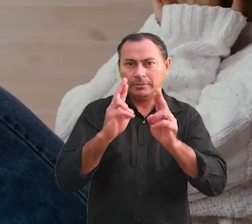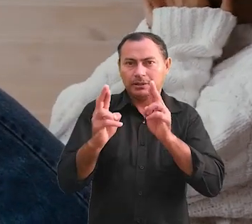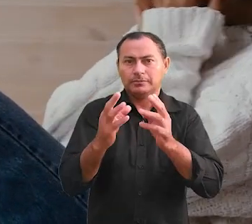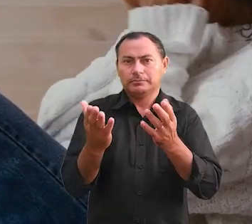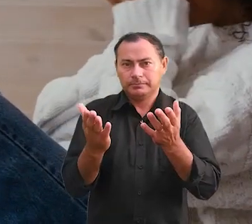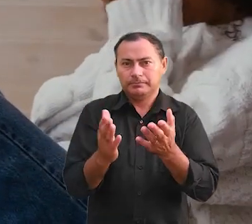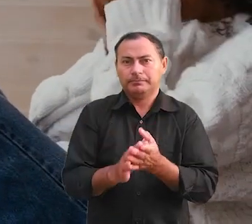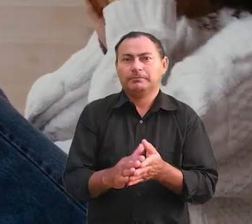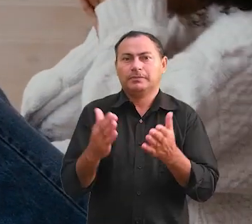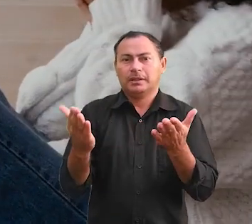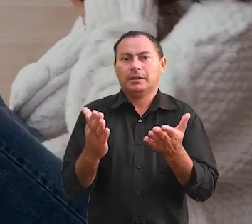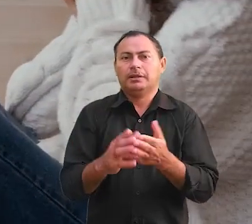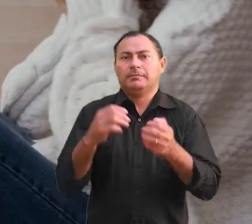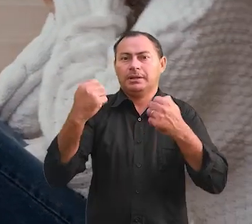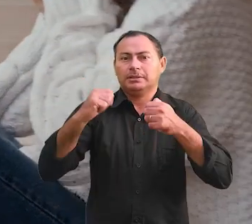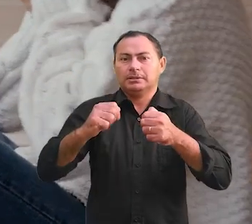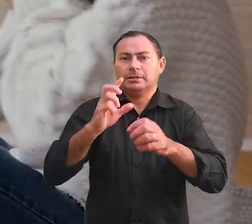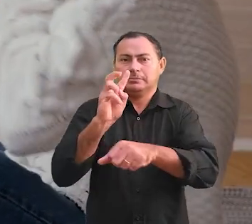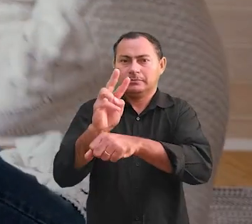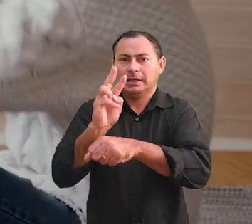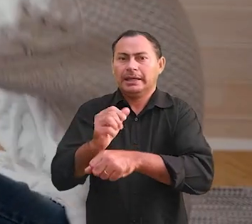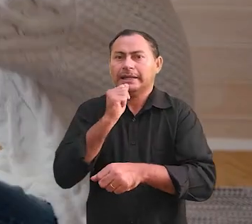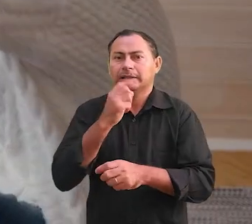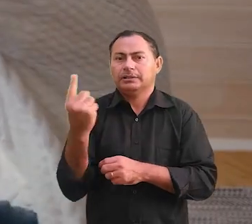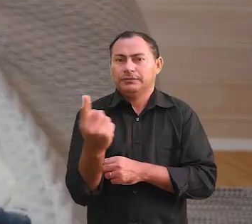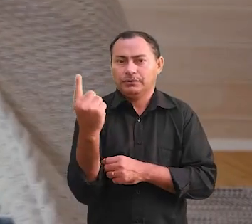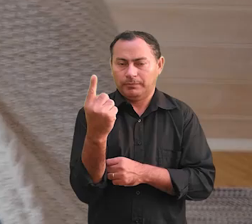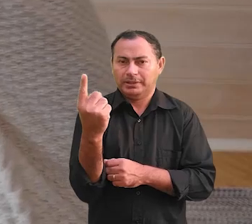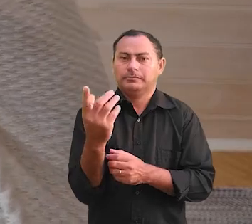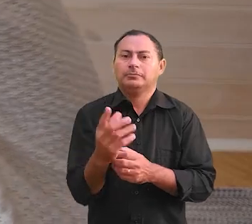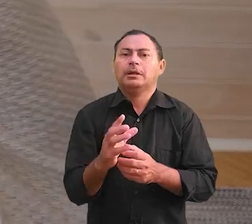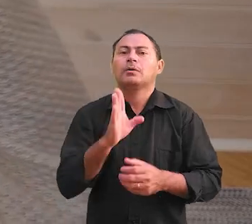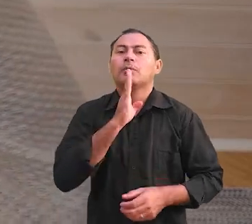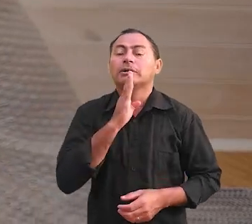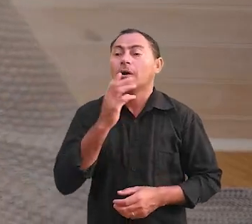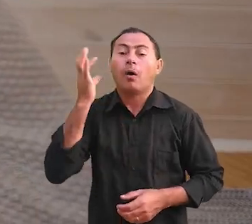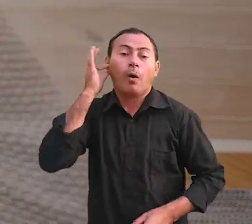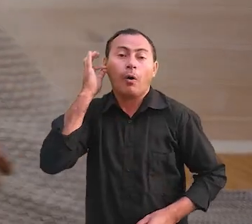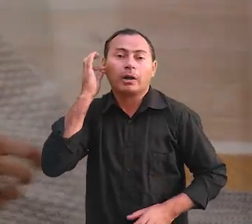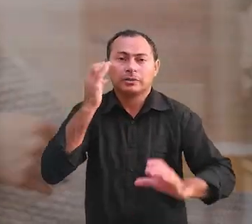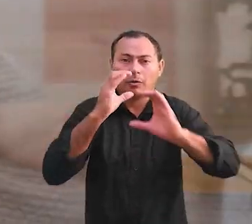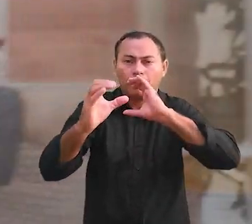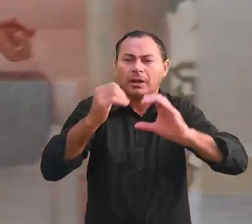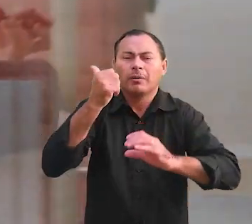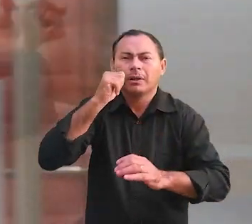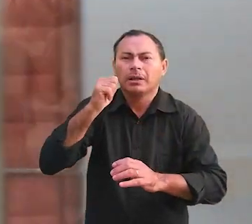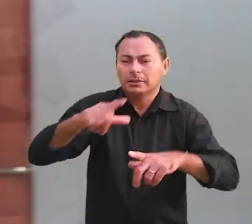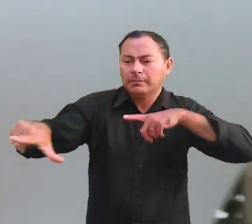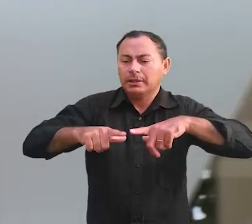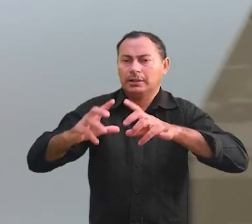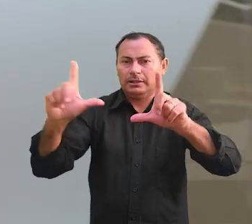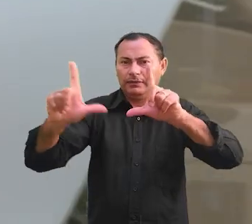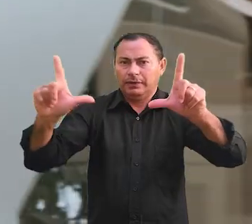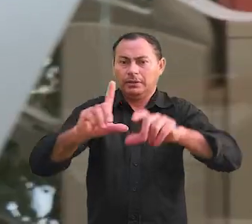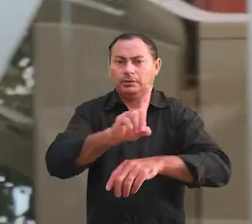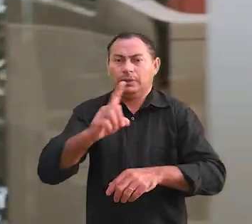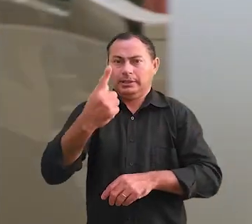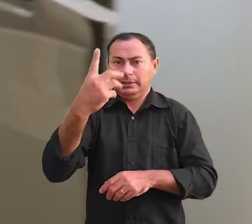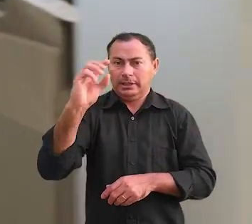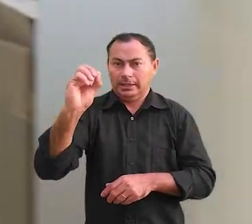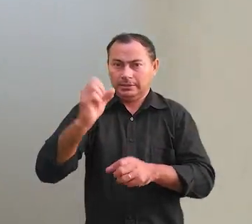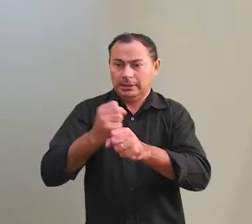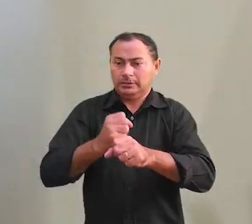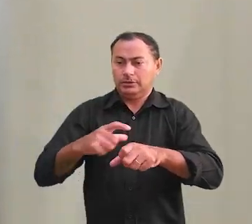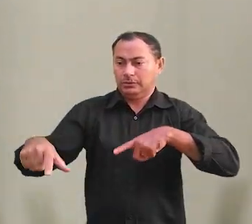do relacionamento Então ela deve ser tratada individualmente eu conheci uma ótima E ela trabalhava na